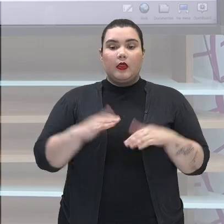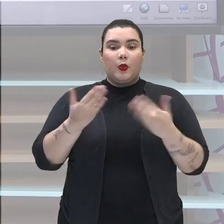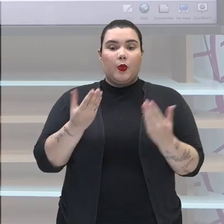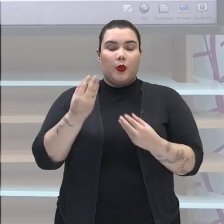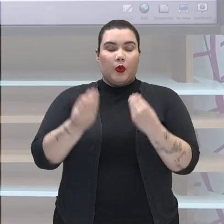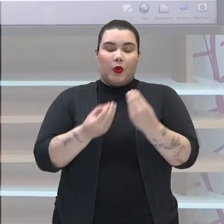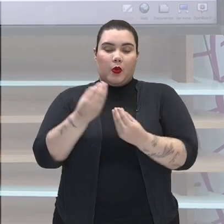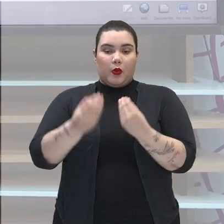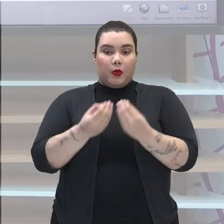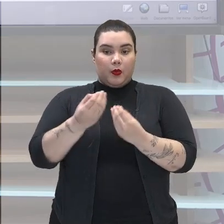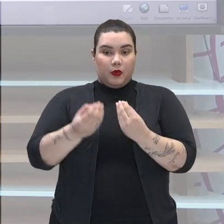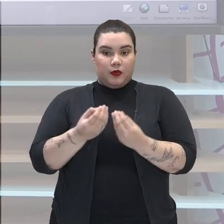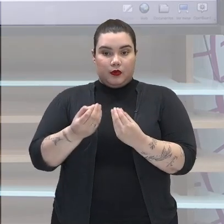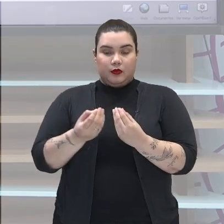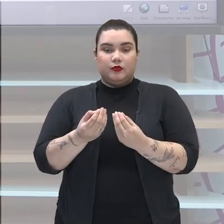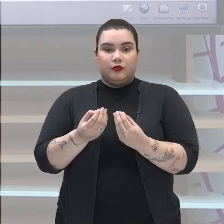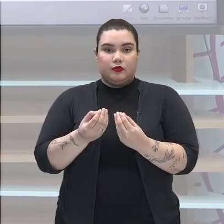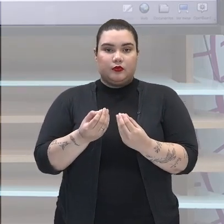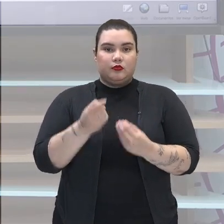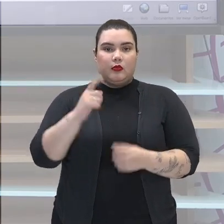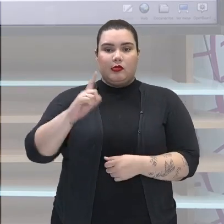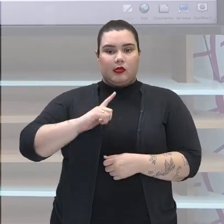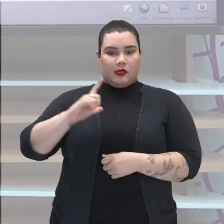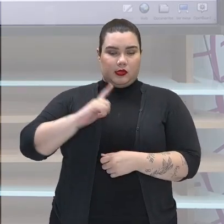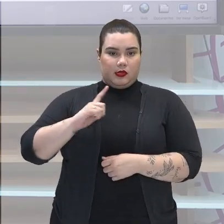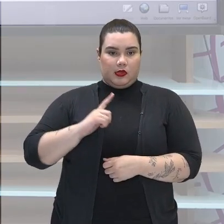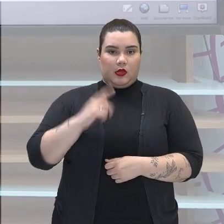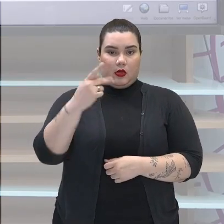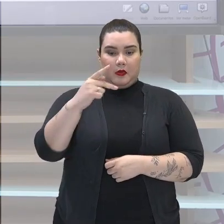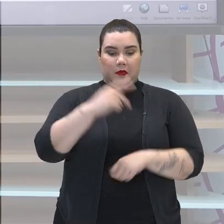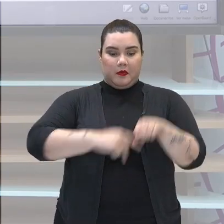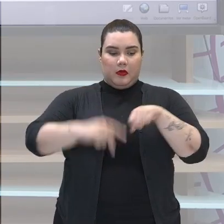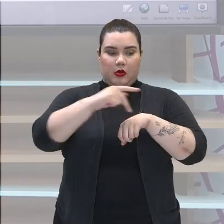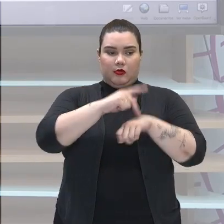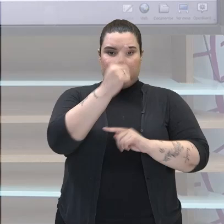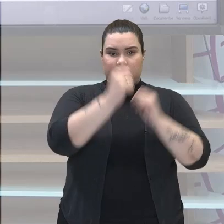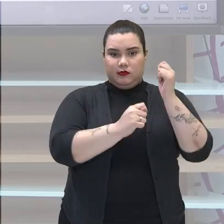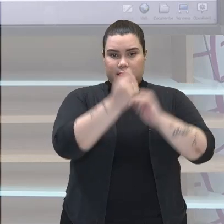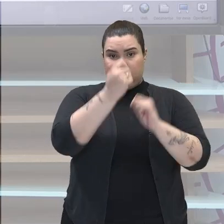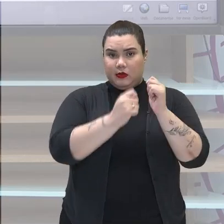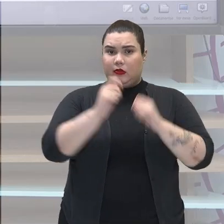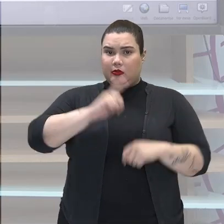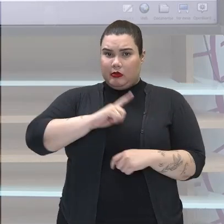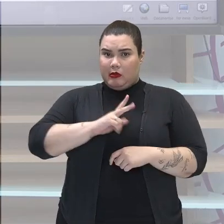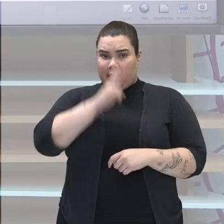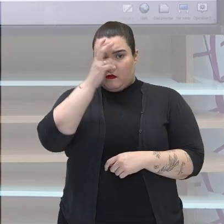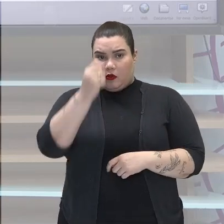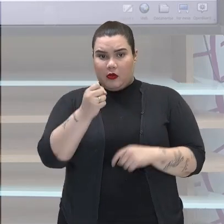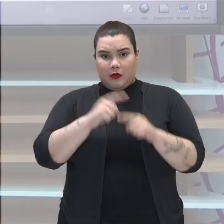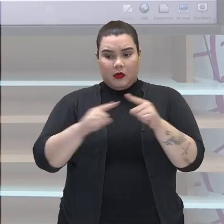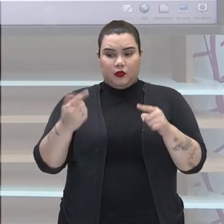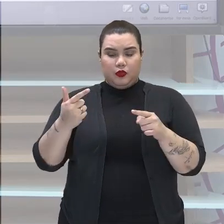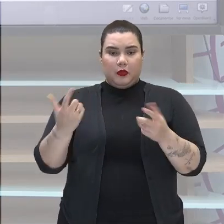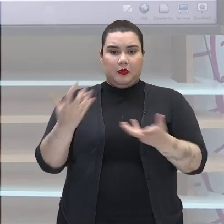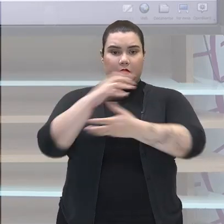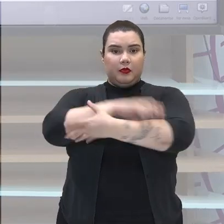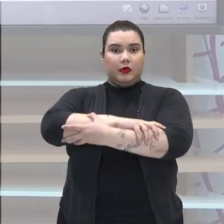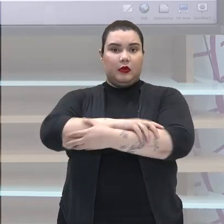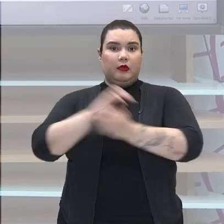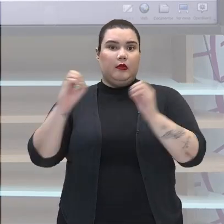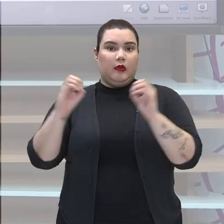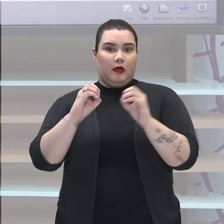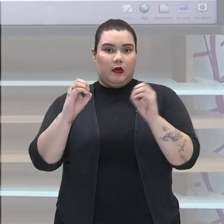vai ter uma indústria do seu país forte se você não tem o quê? Parceiros,